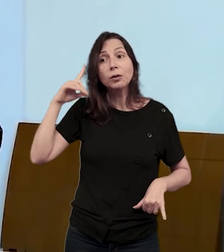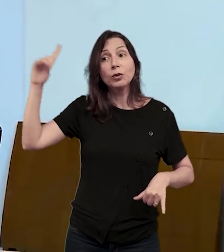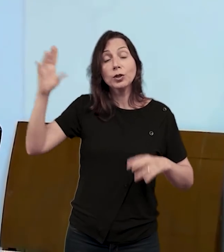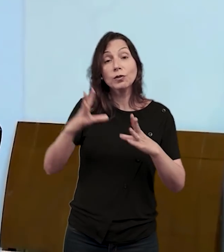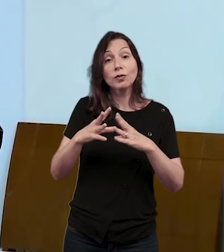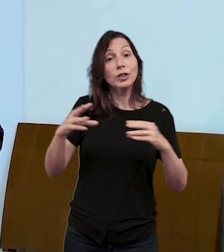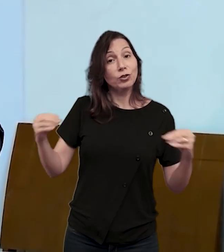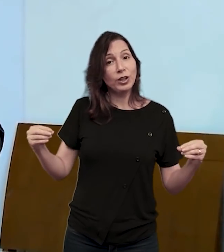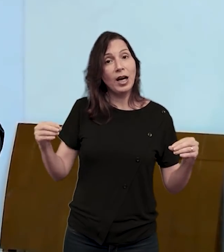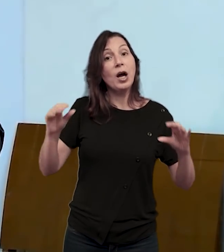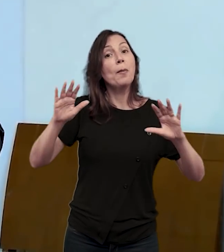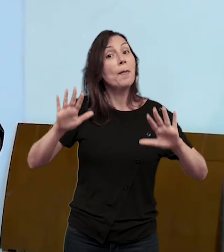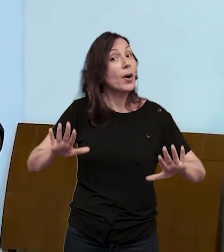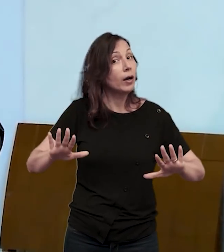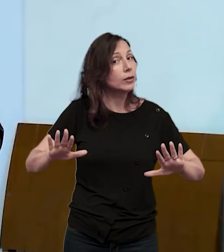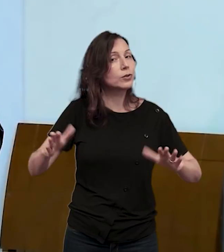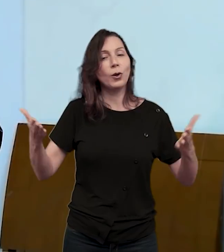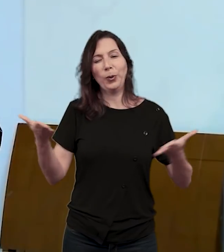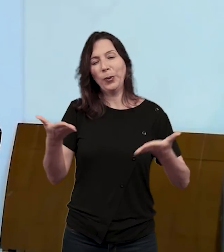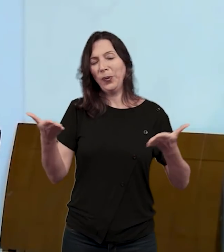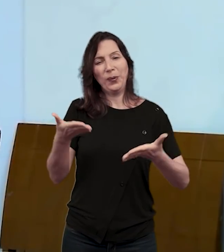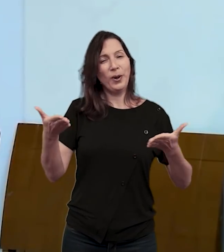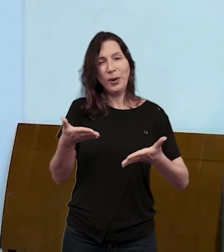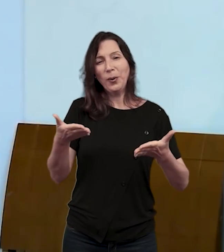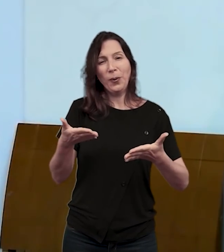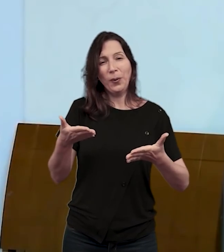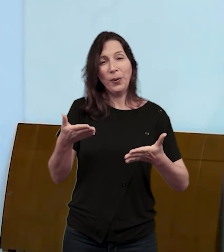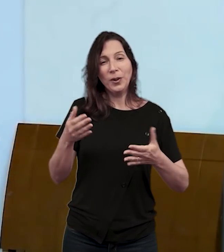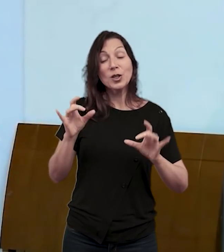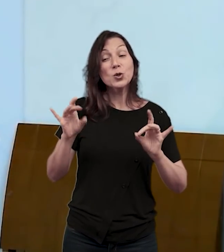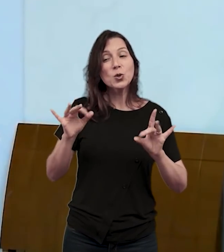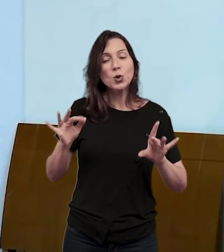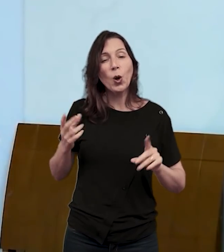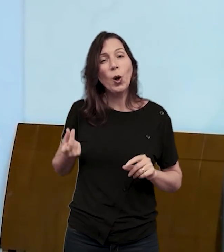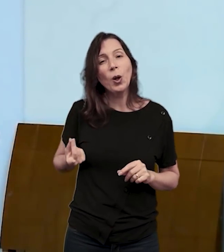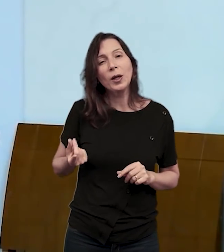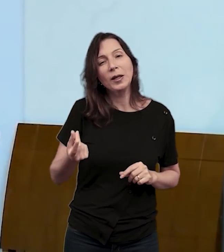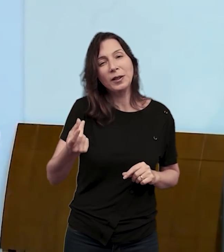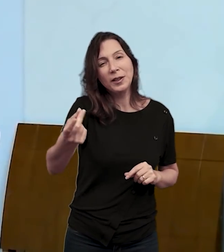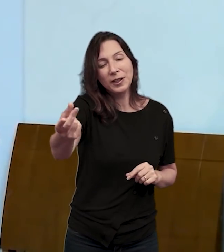É verdade. É só mais um pouquinho.